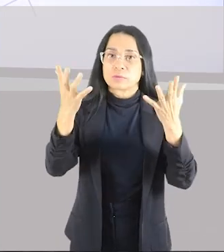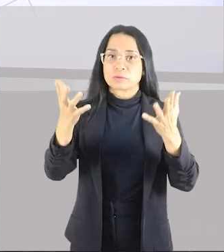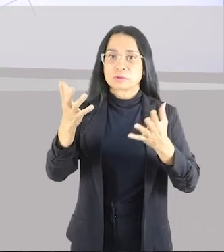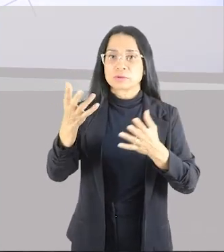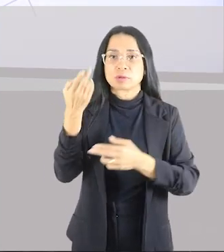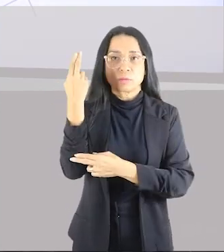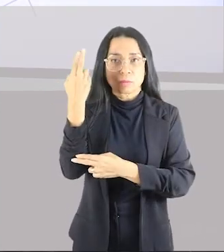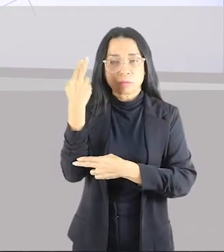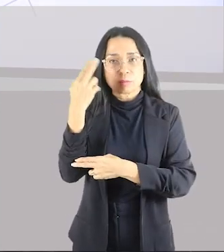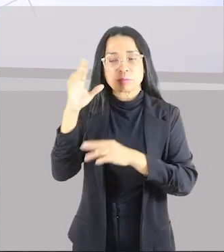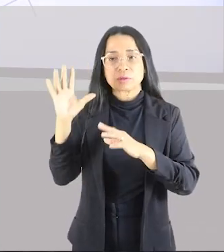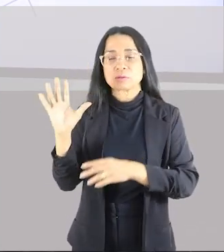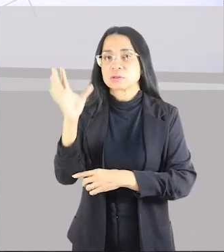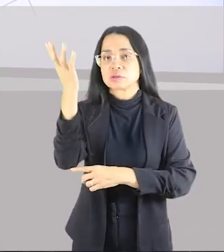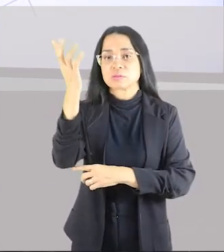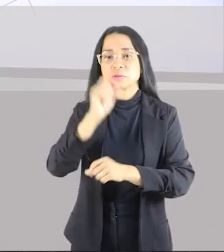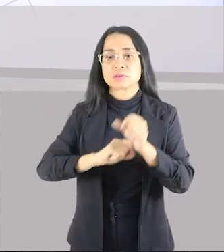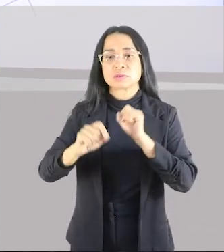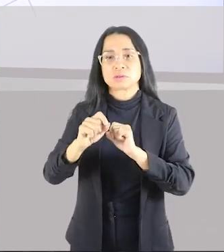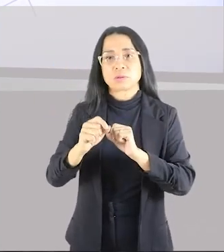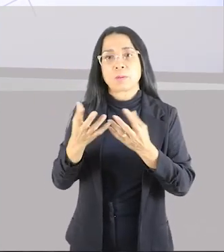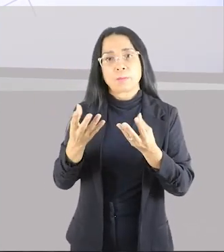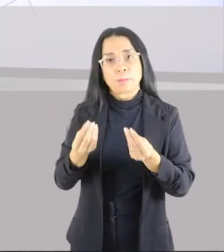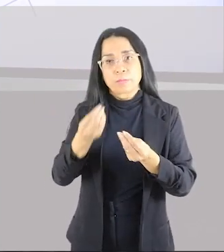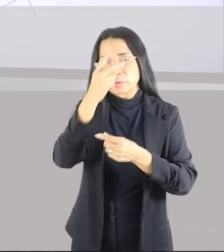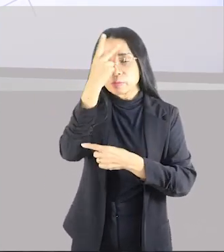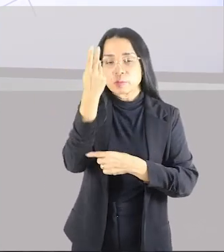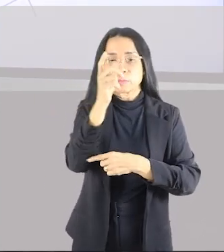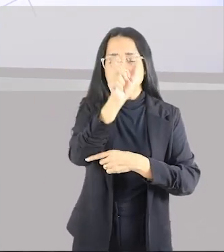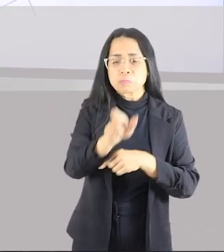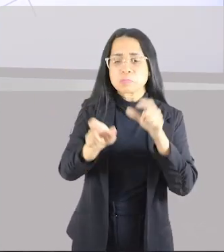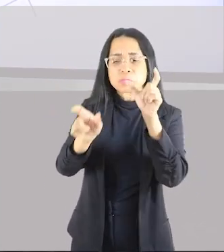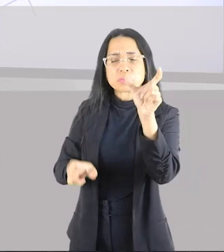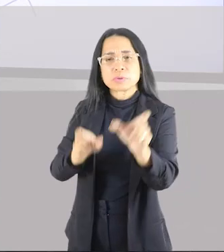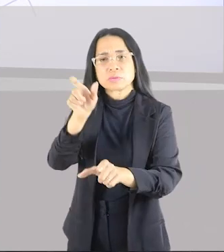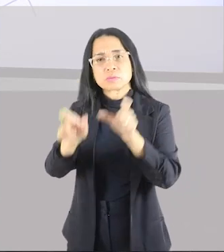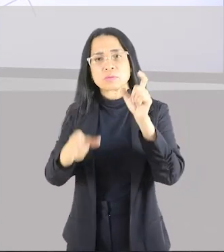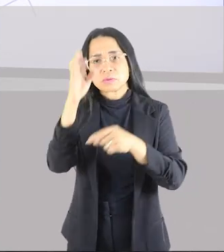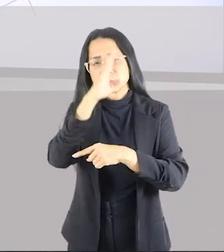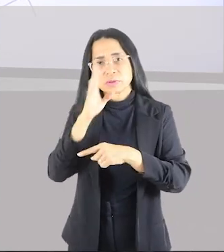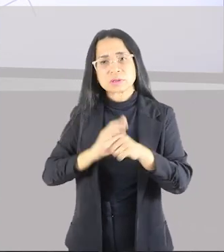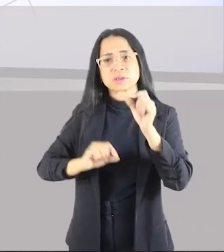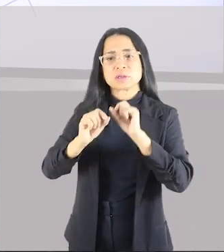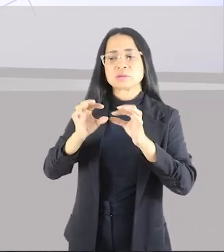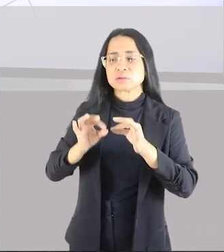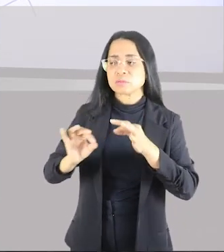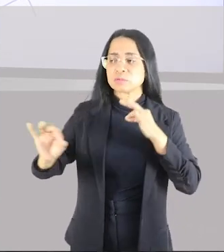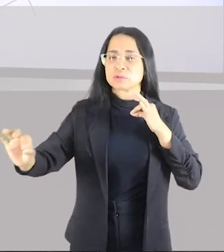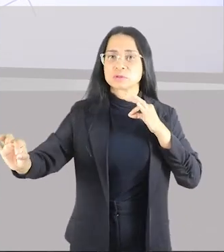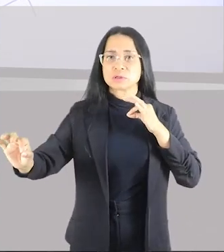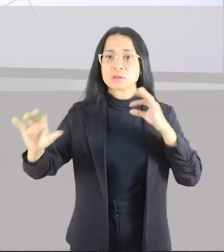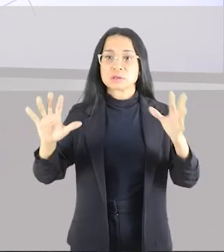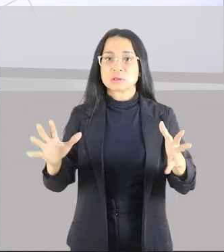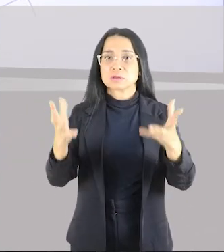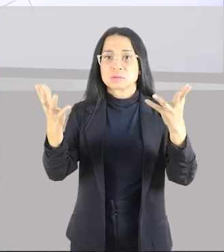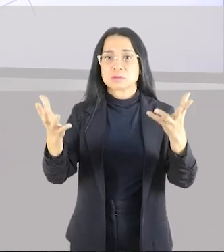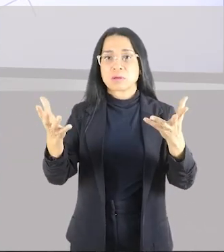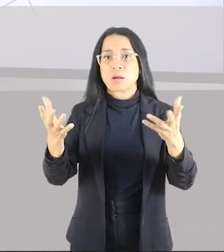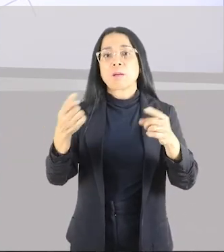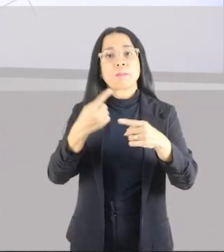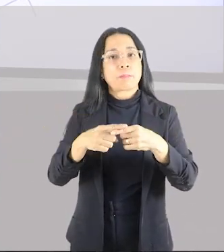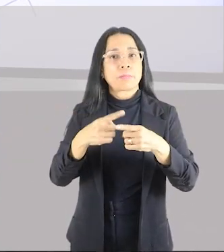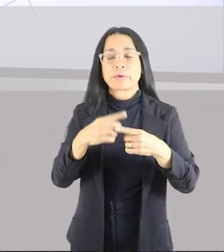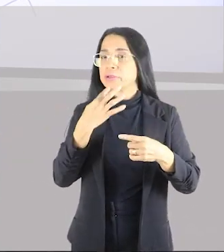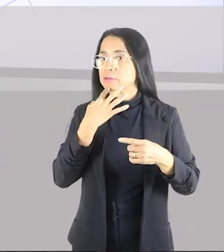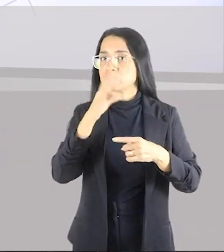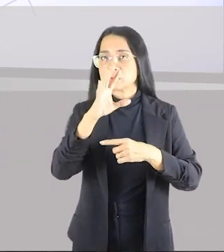acontecem. Muitos brasileiros hoje estão distantes dessas manifestações por simplesmente desconhecerem a própria cultura do seu povo. Um